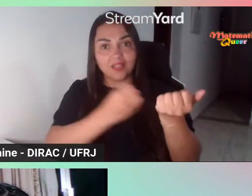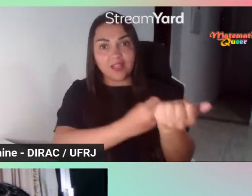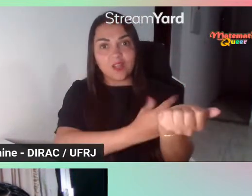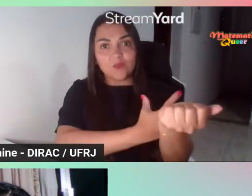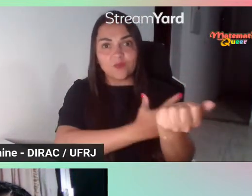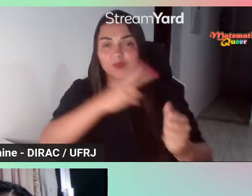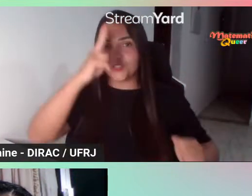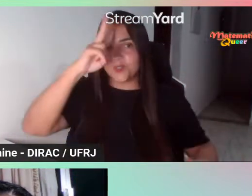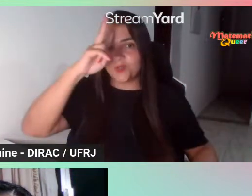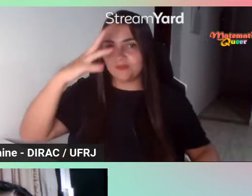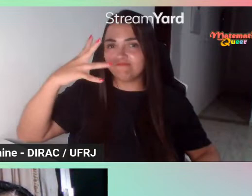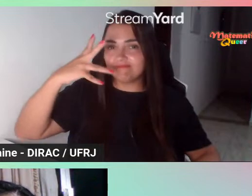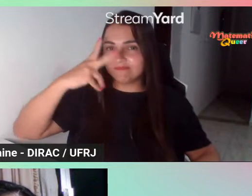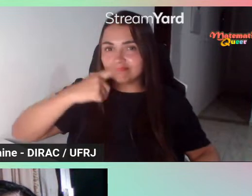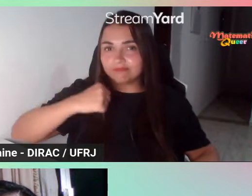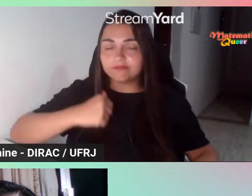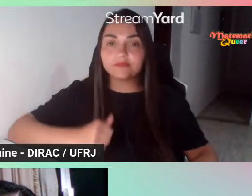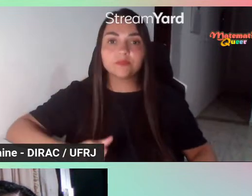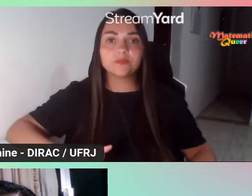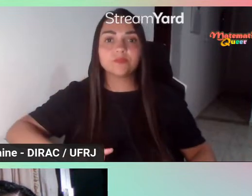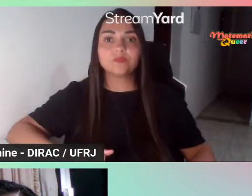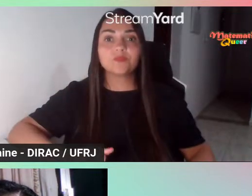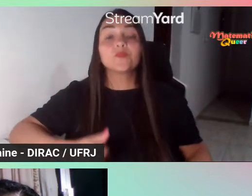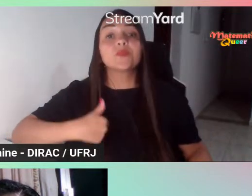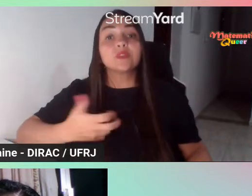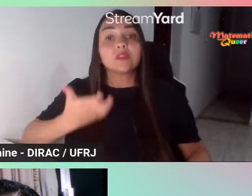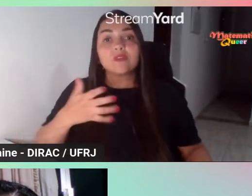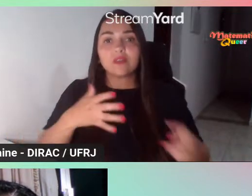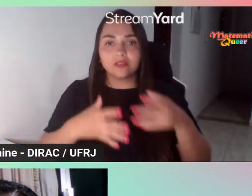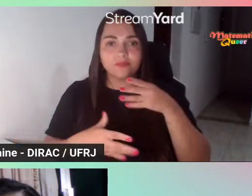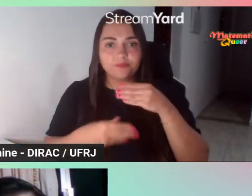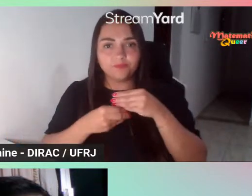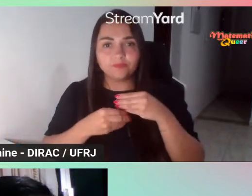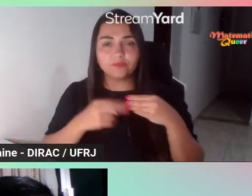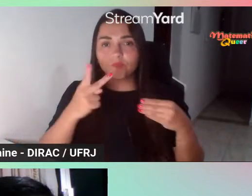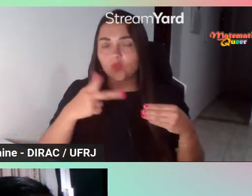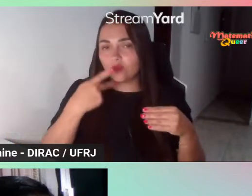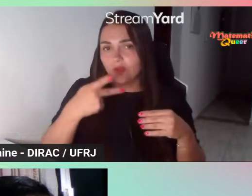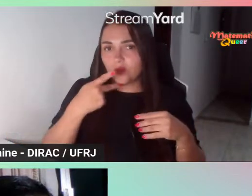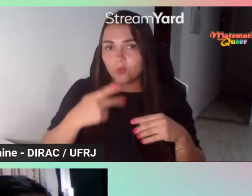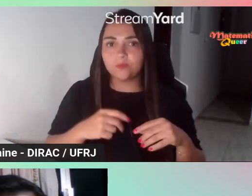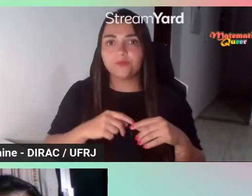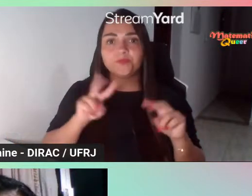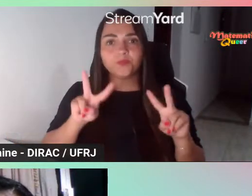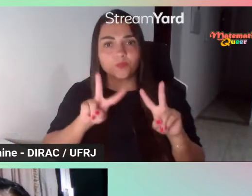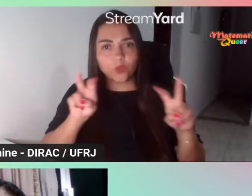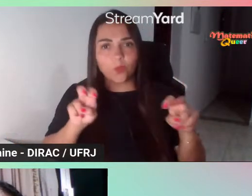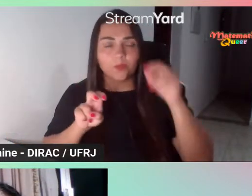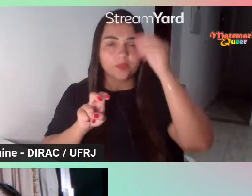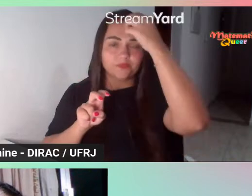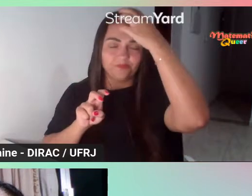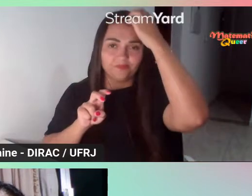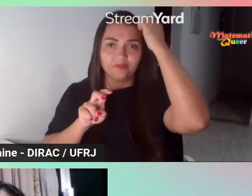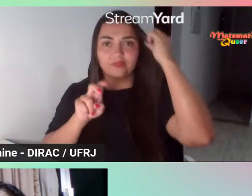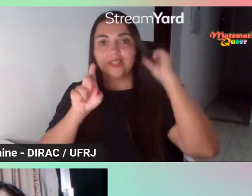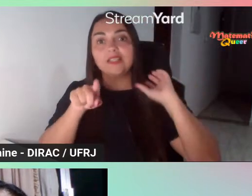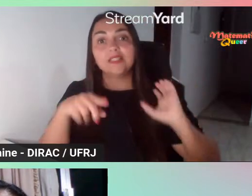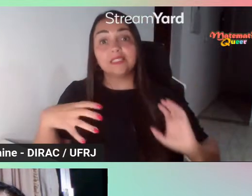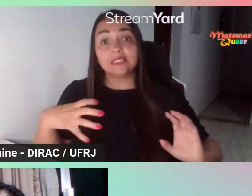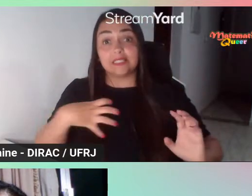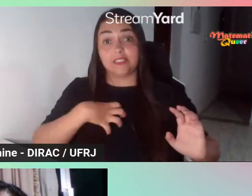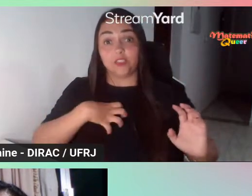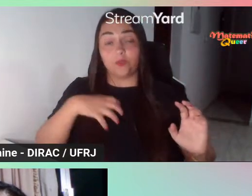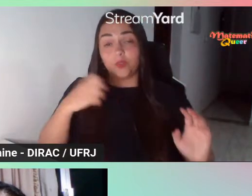E eu queria comentar uma fala sua sobre essa questão, né? Esse sentimento de culpa que colocam